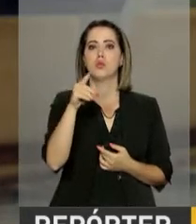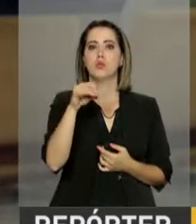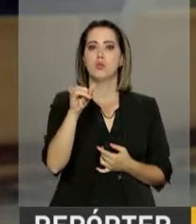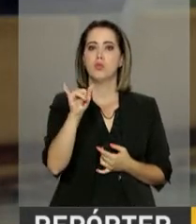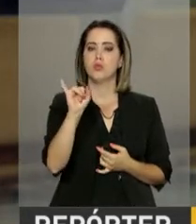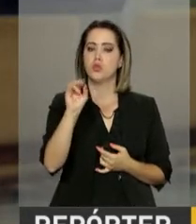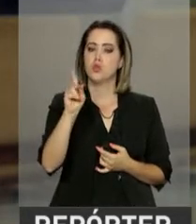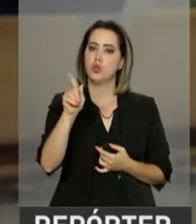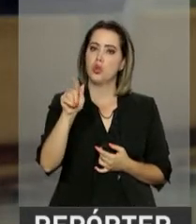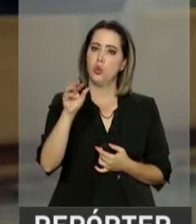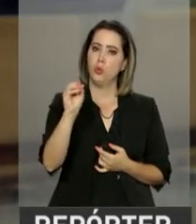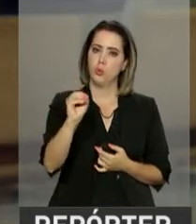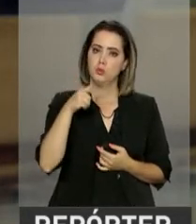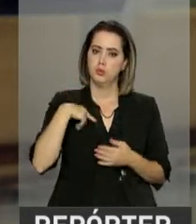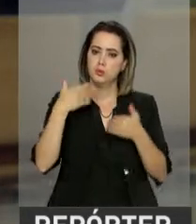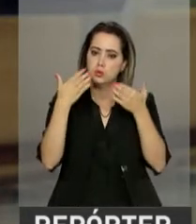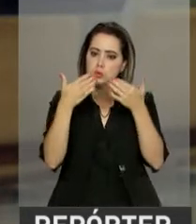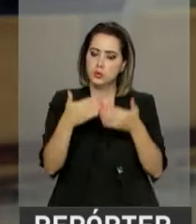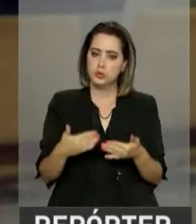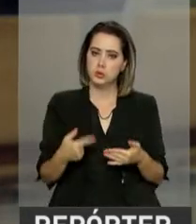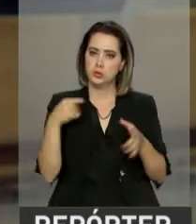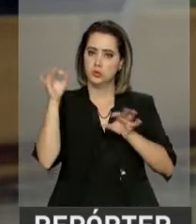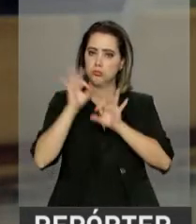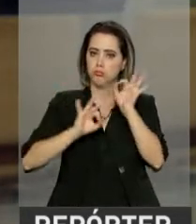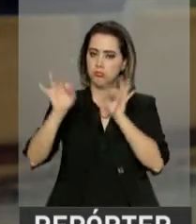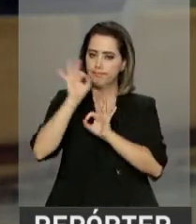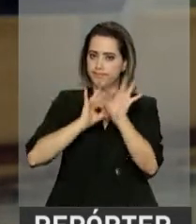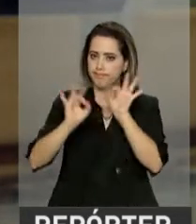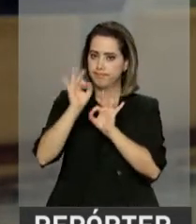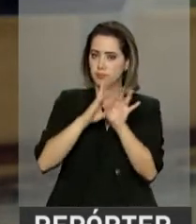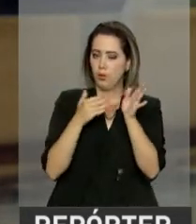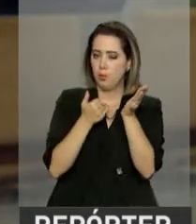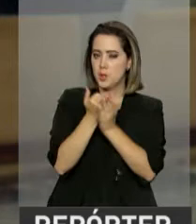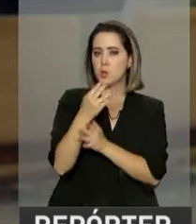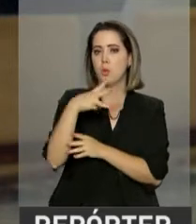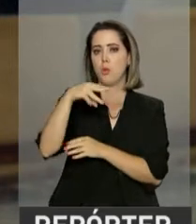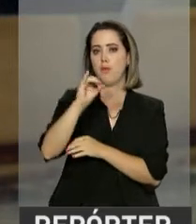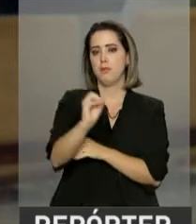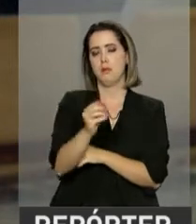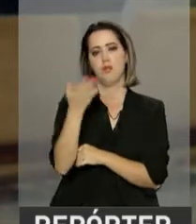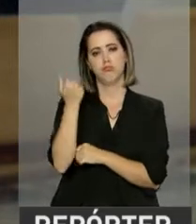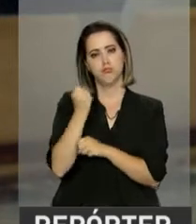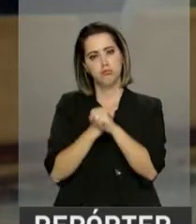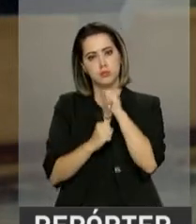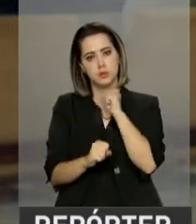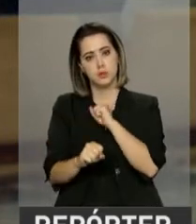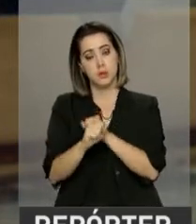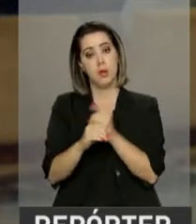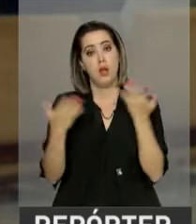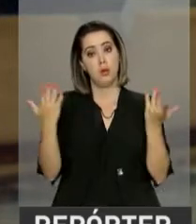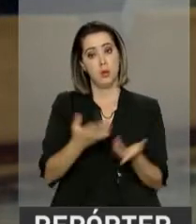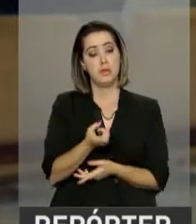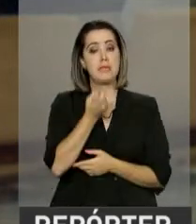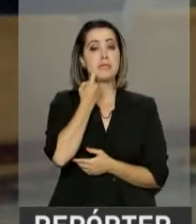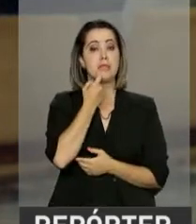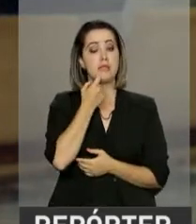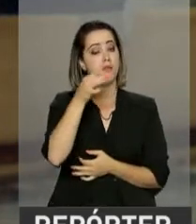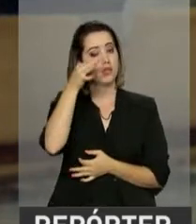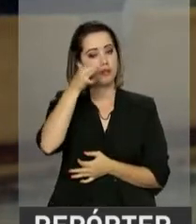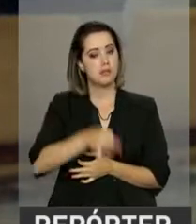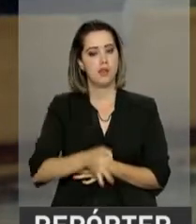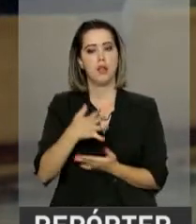do Ministério do Planejamento de forma interina desde maio do ano passado, quando, na última sexta-feira, o presidente Michel